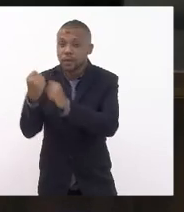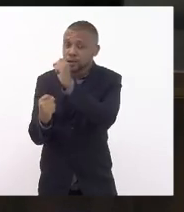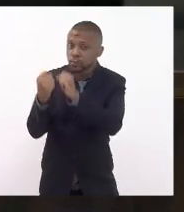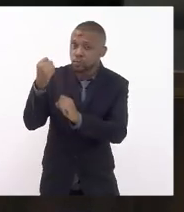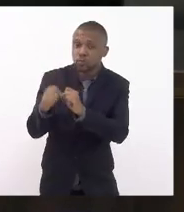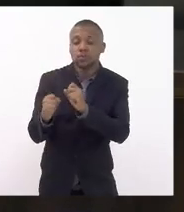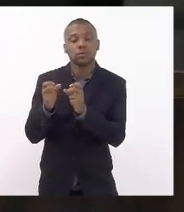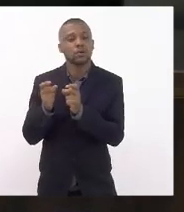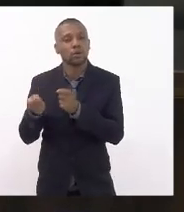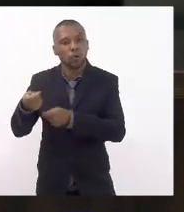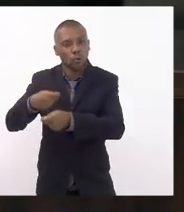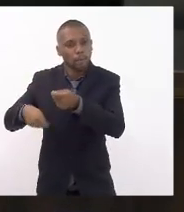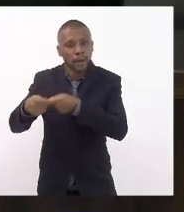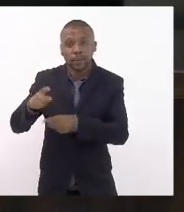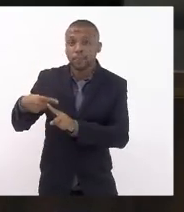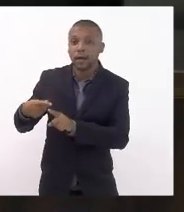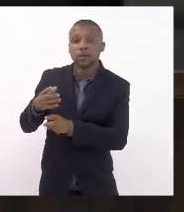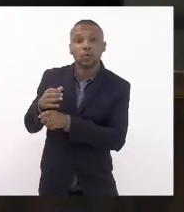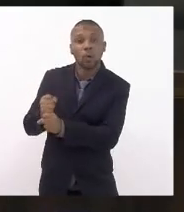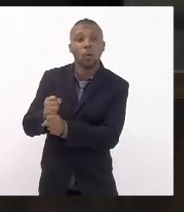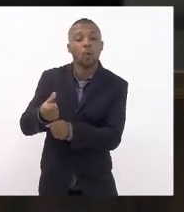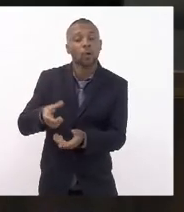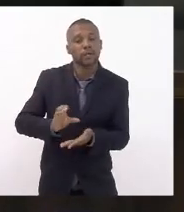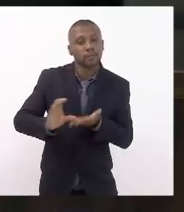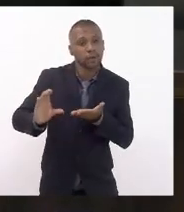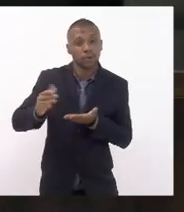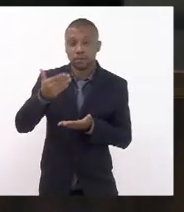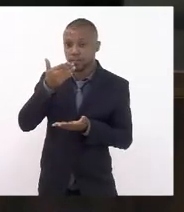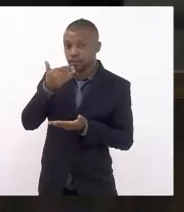Tributação e Orçamento. Para emitir parecer pela Comissão